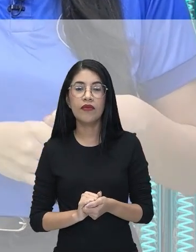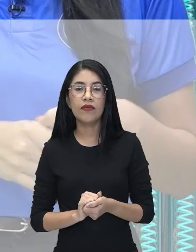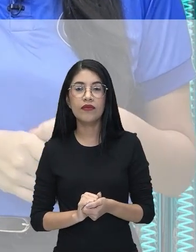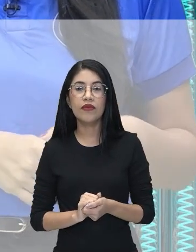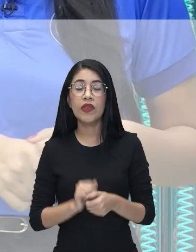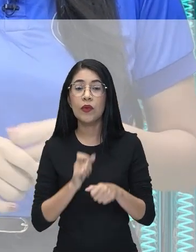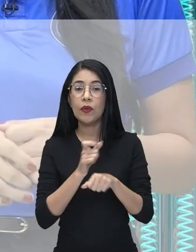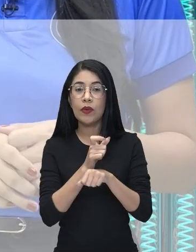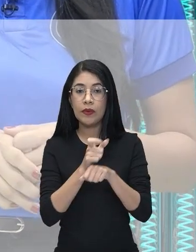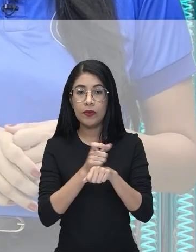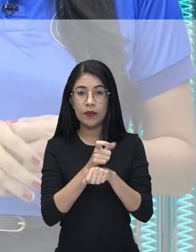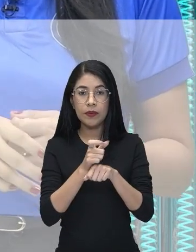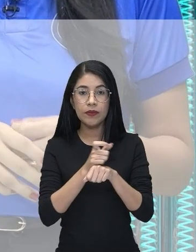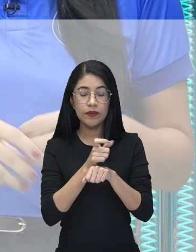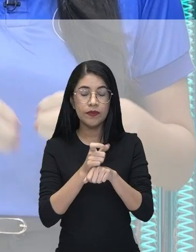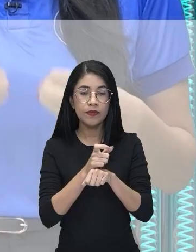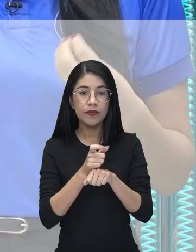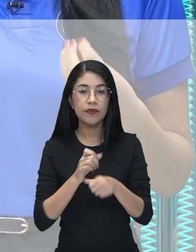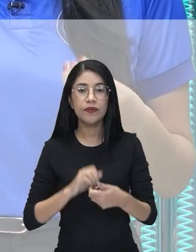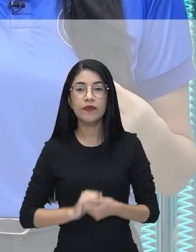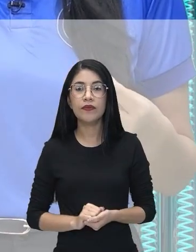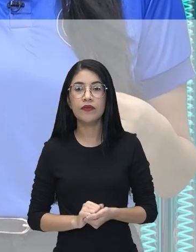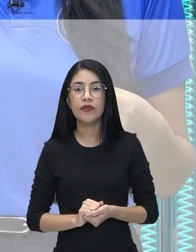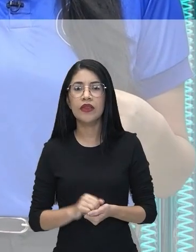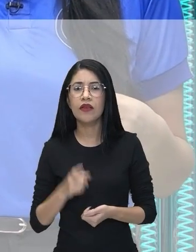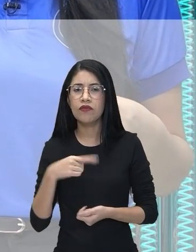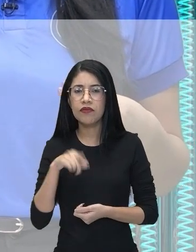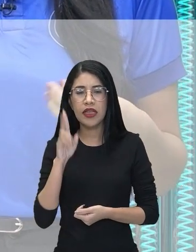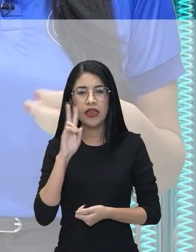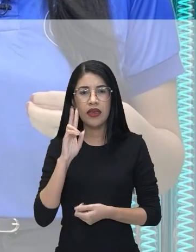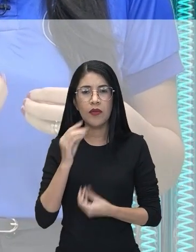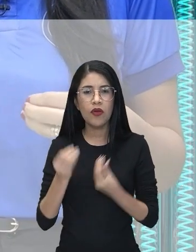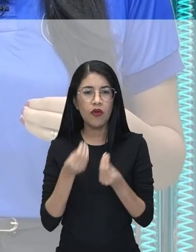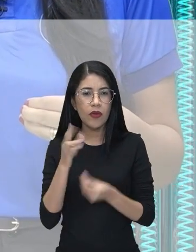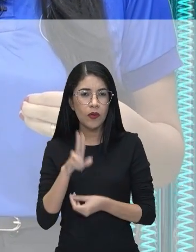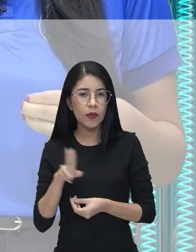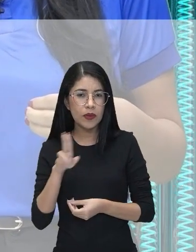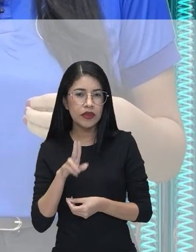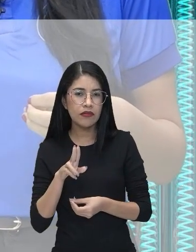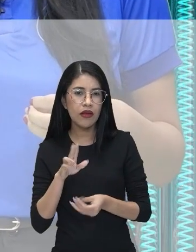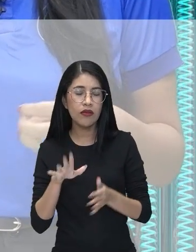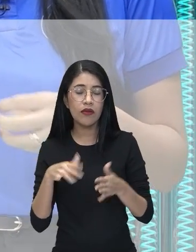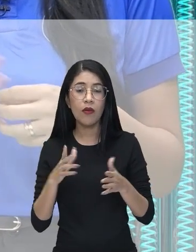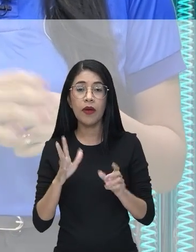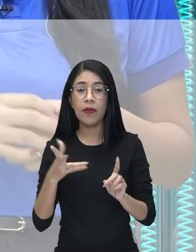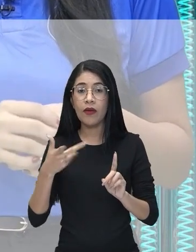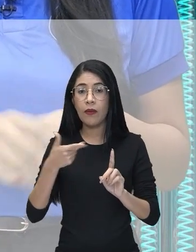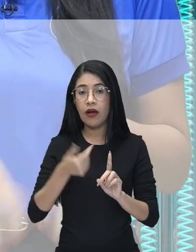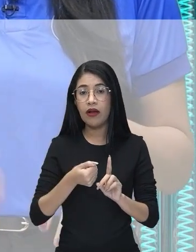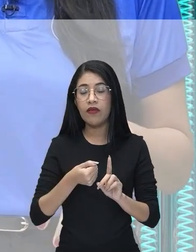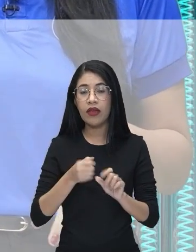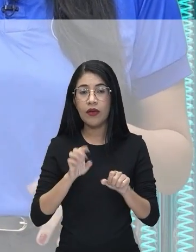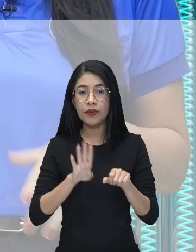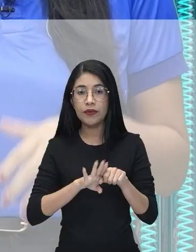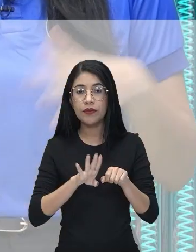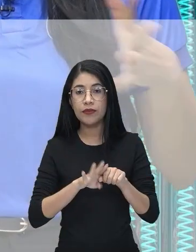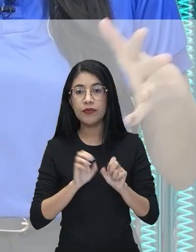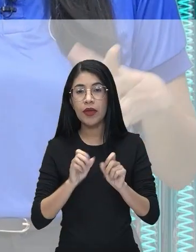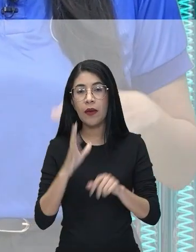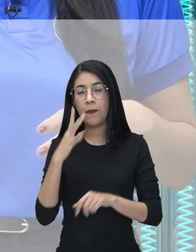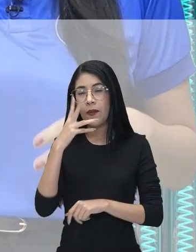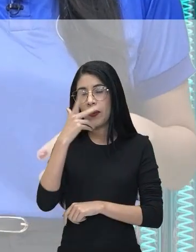que são os adjetivos. Vocês lembram para que eles são usados? Para qualificar, né? O substantivo,